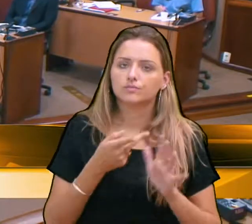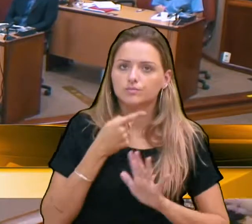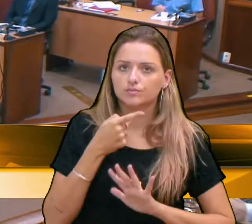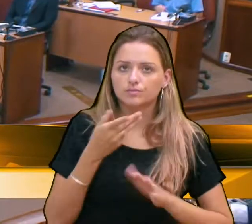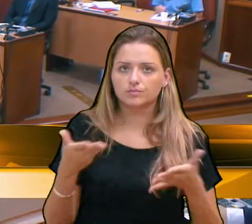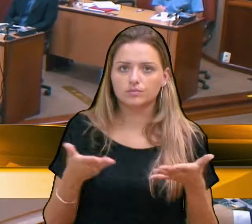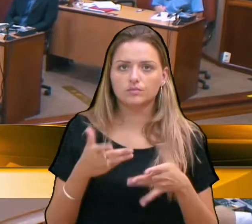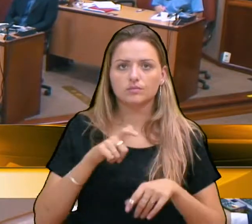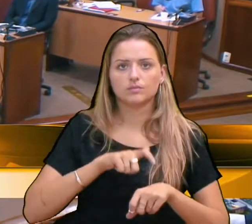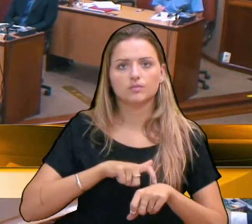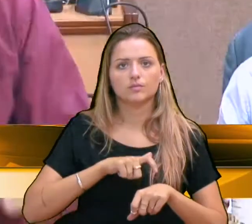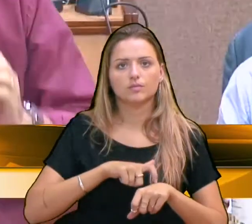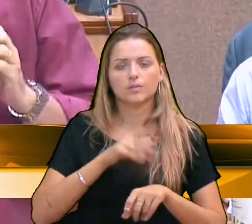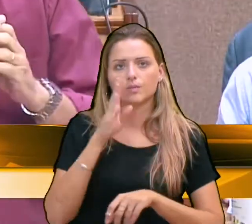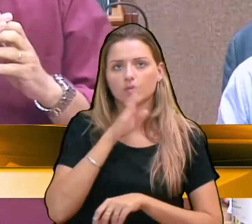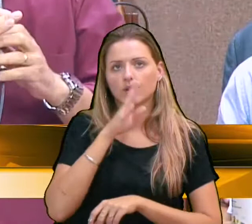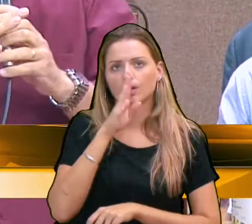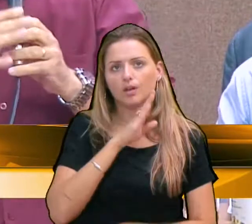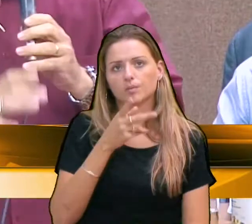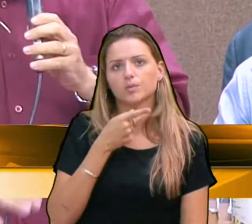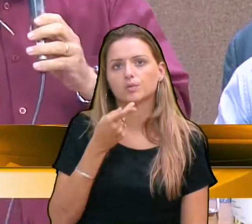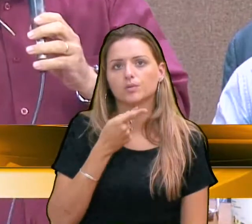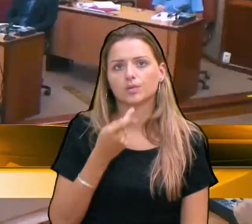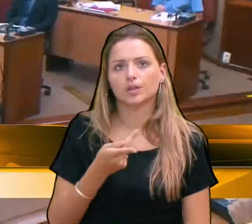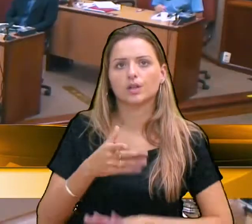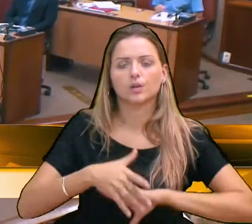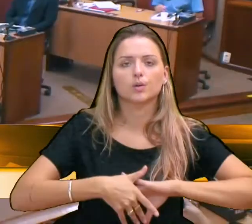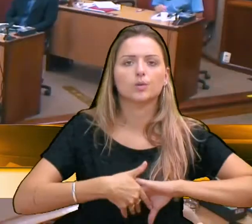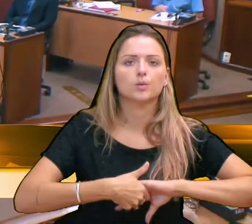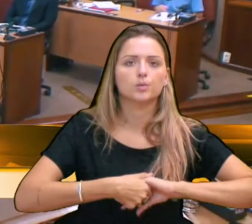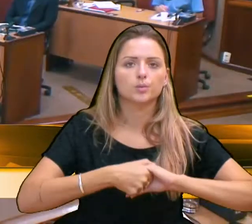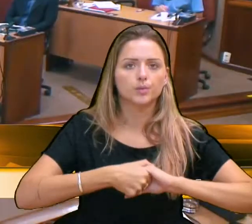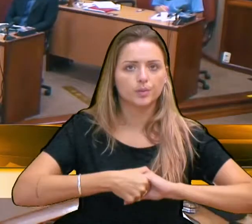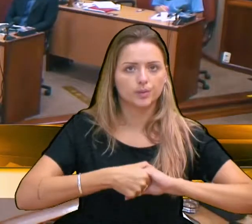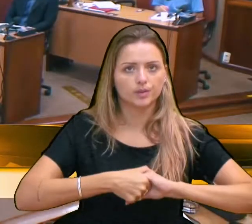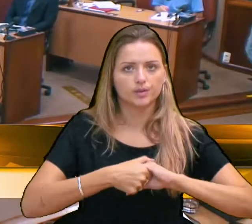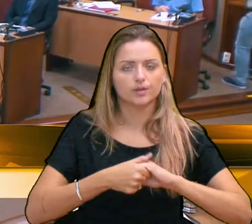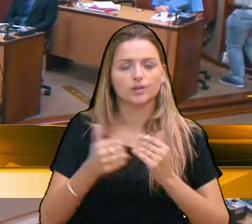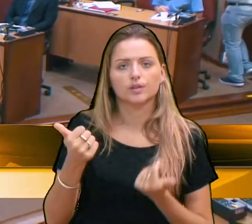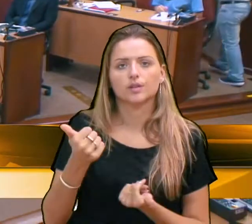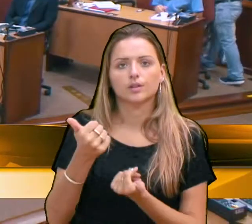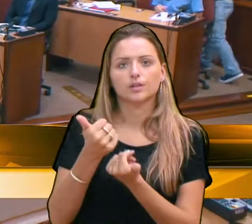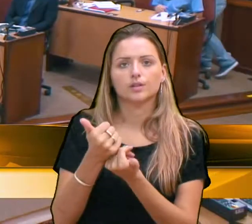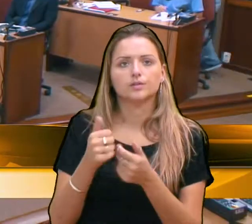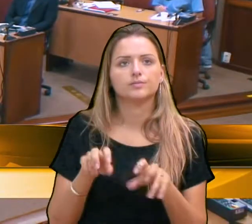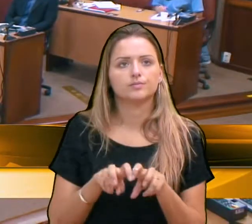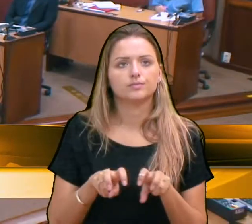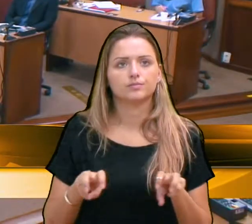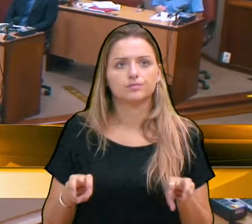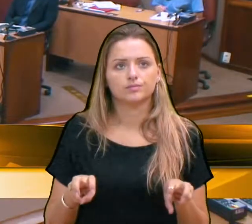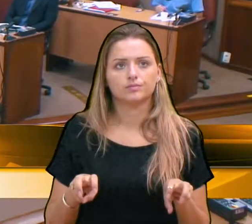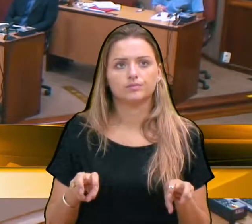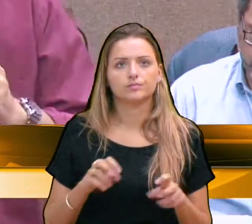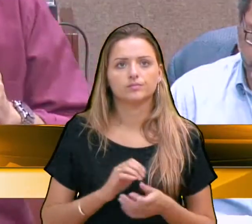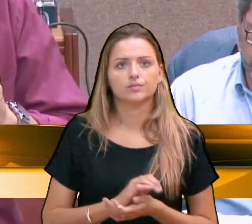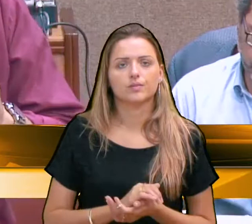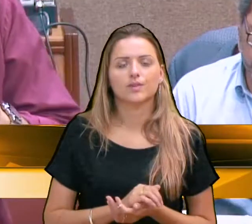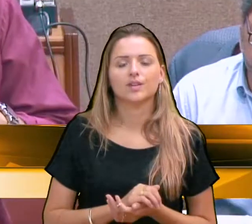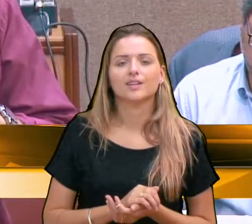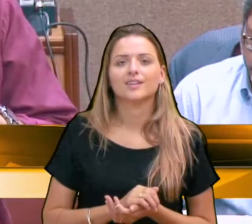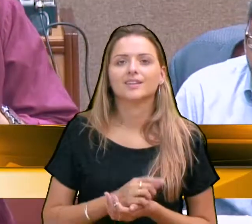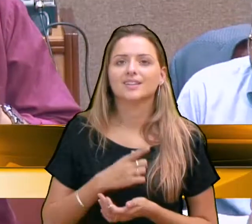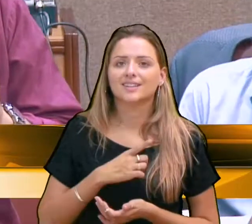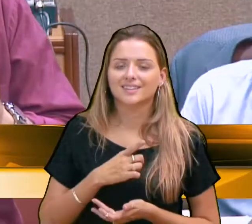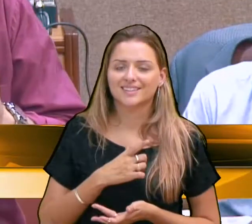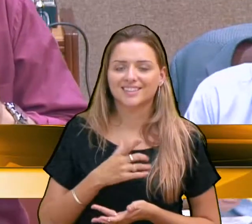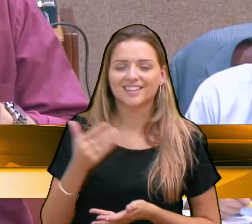neste momento, em breves palavras, cumprimentar a mesa diretora por recepcionar